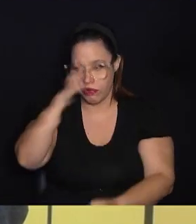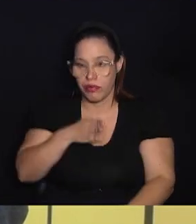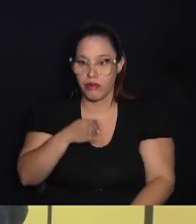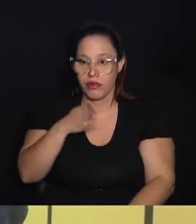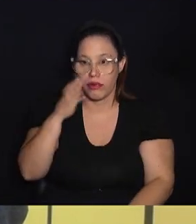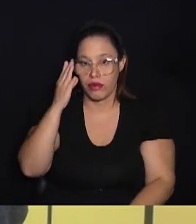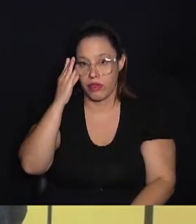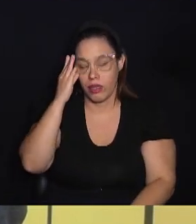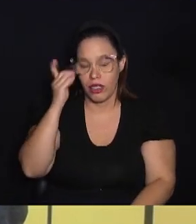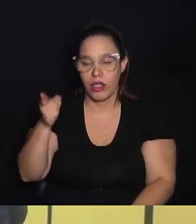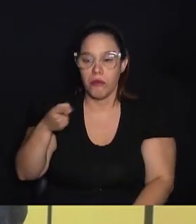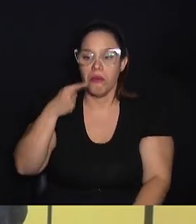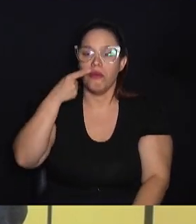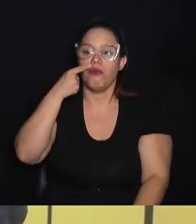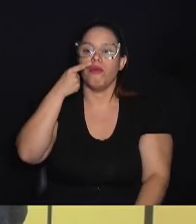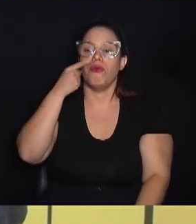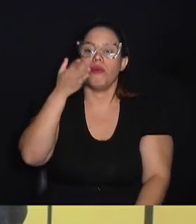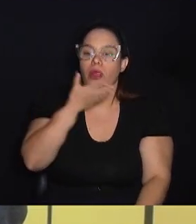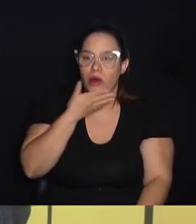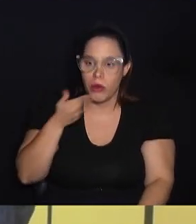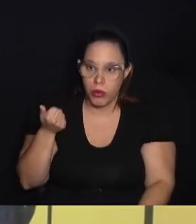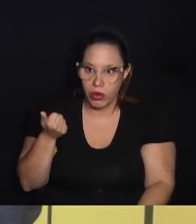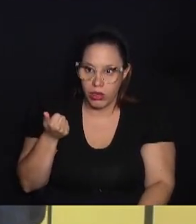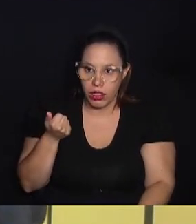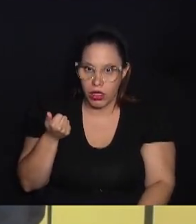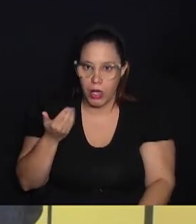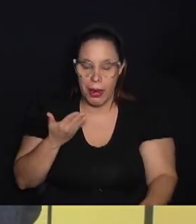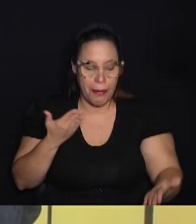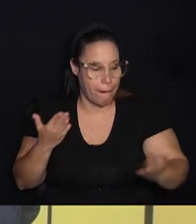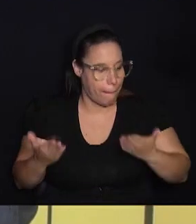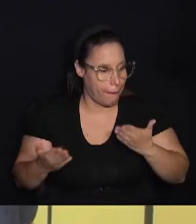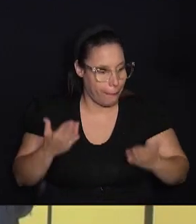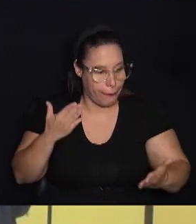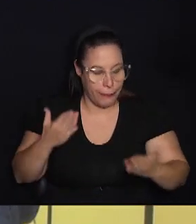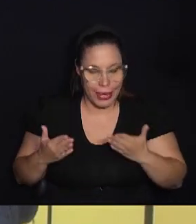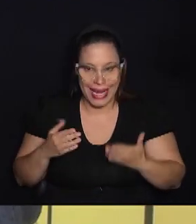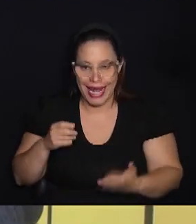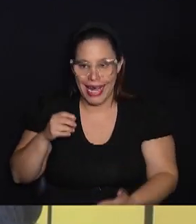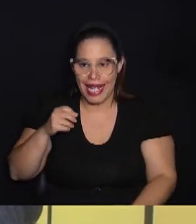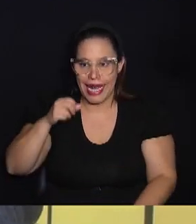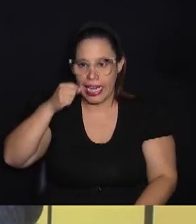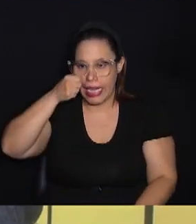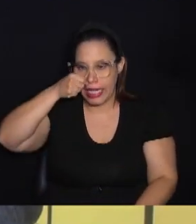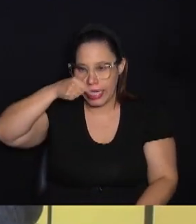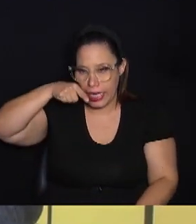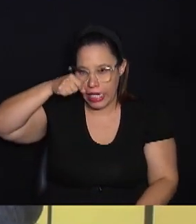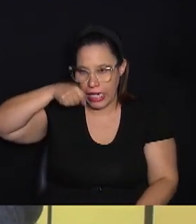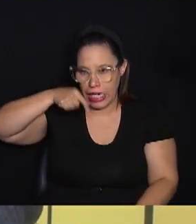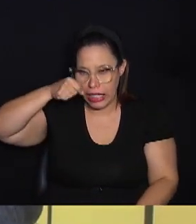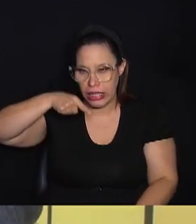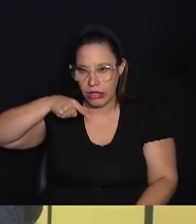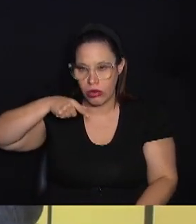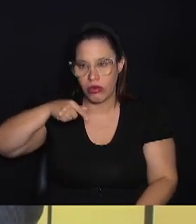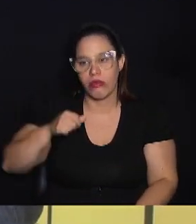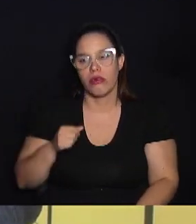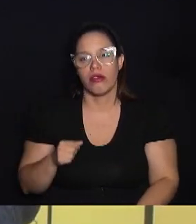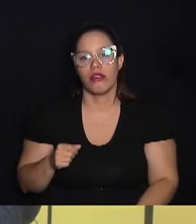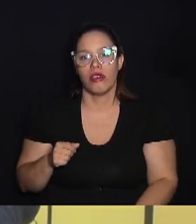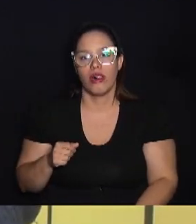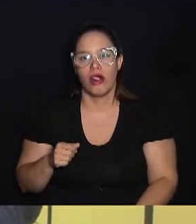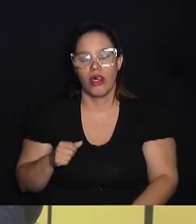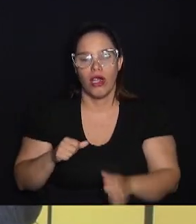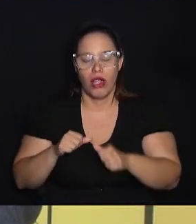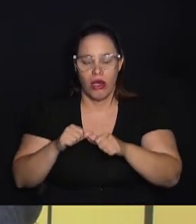quando você respira melhor você mobiliza também secreções você melhora a troca